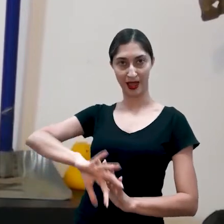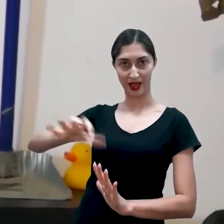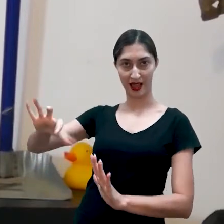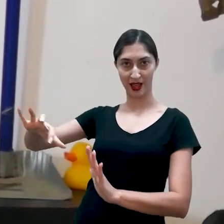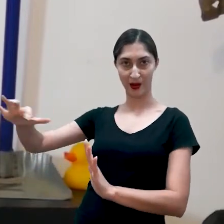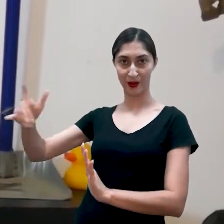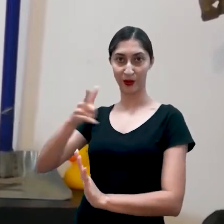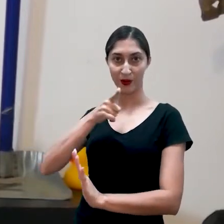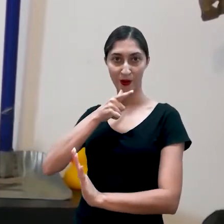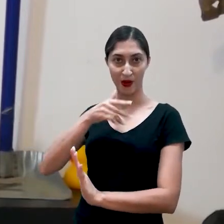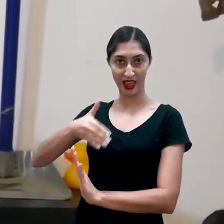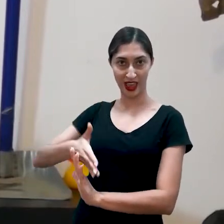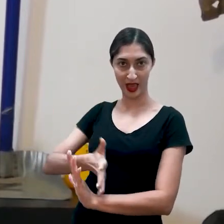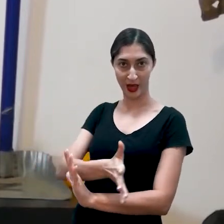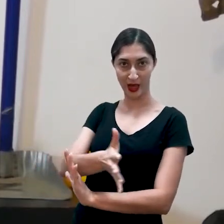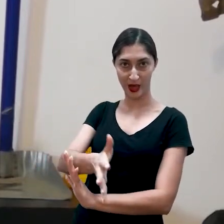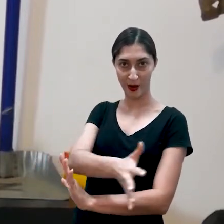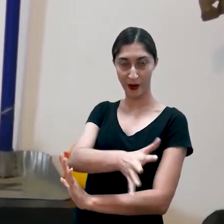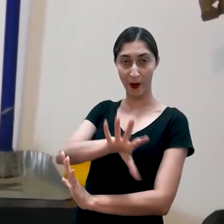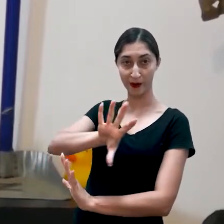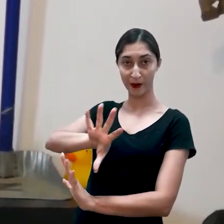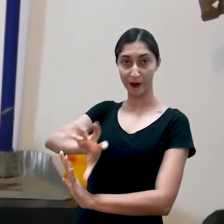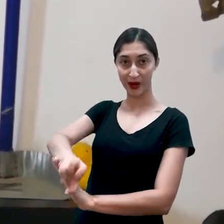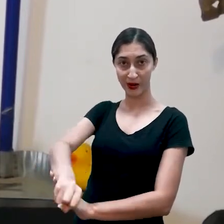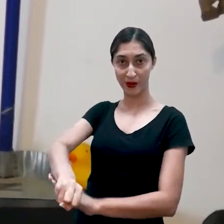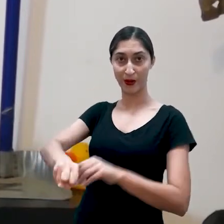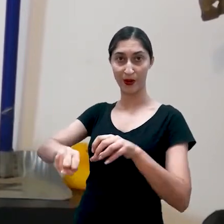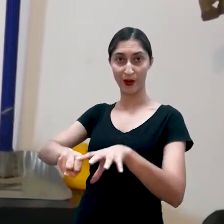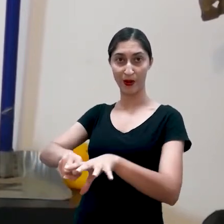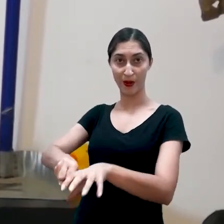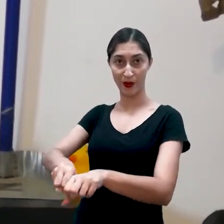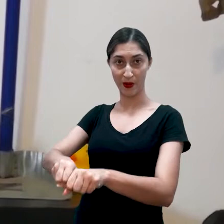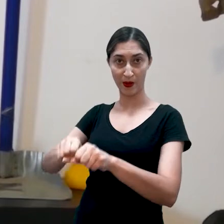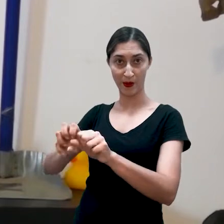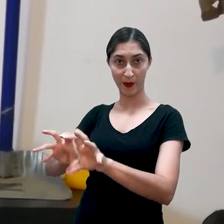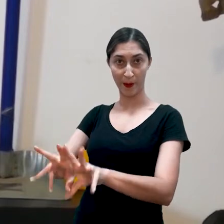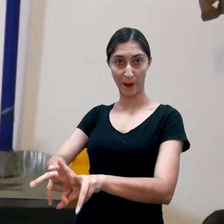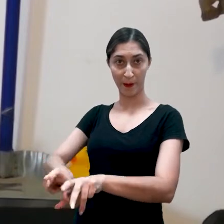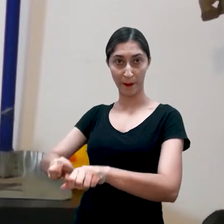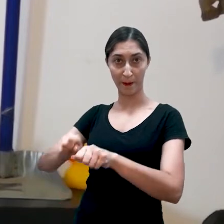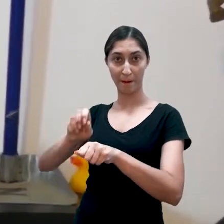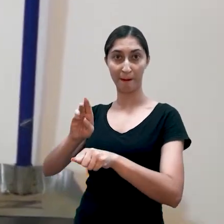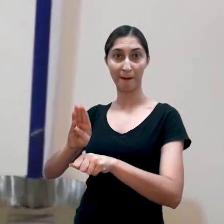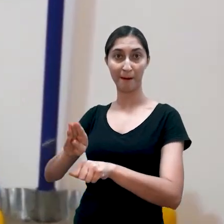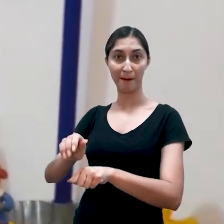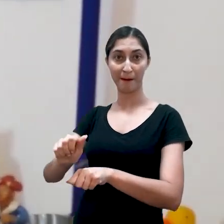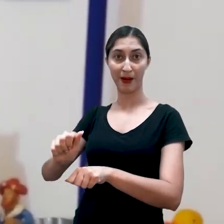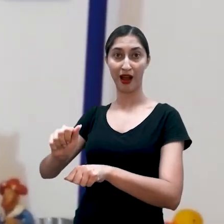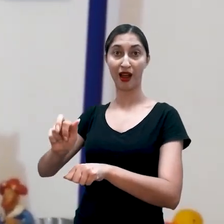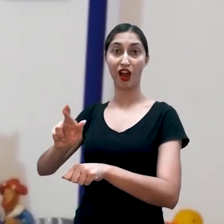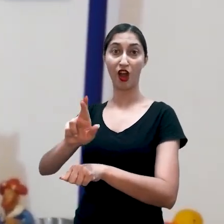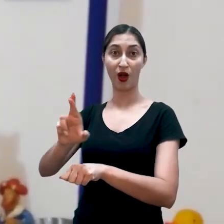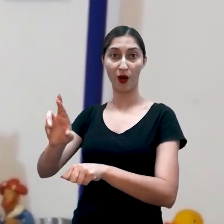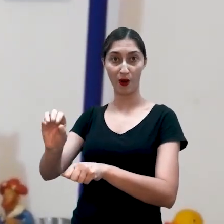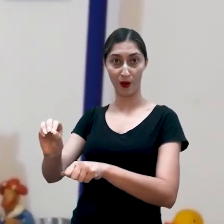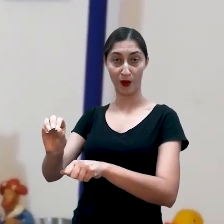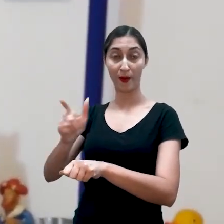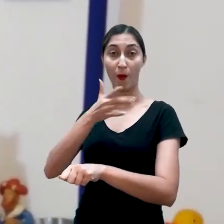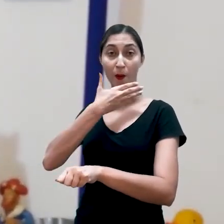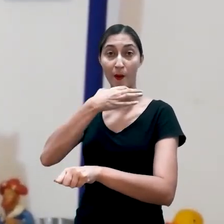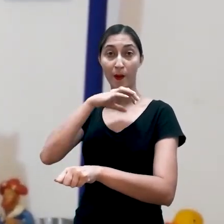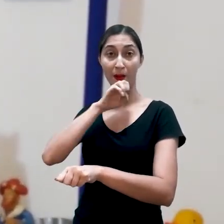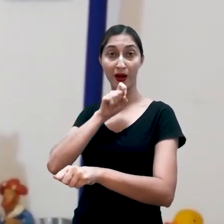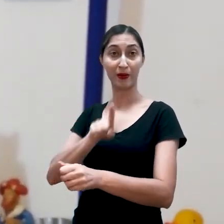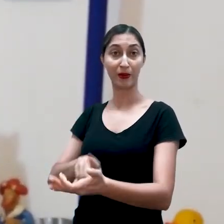rio e me mostrou o que era um barro, que eu podia criar